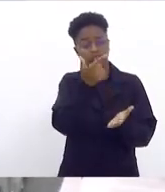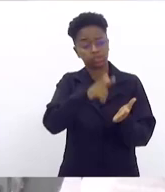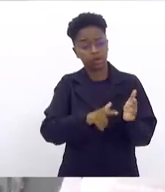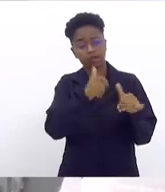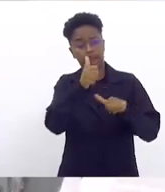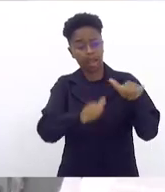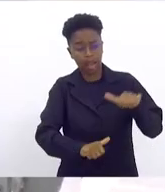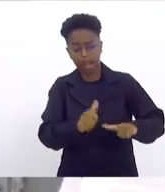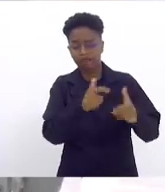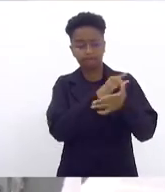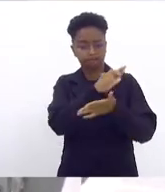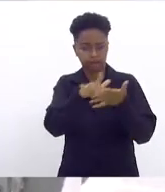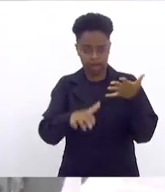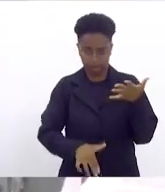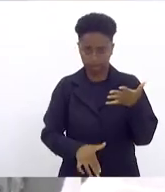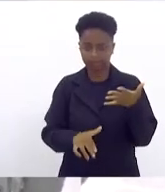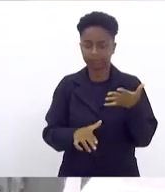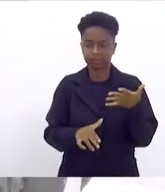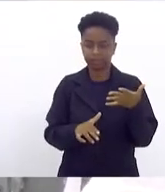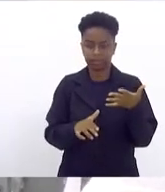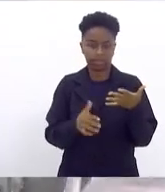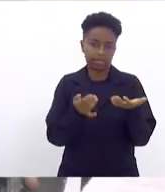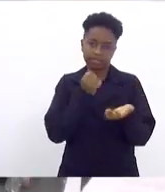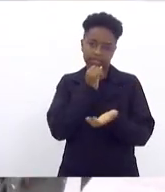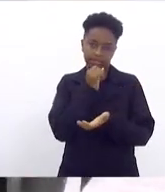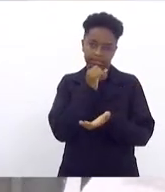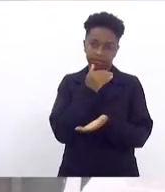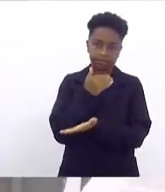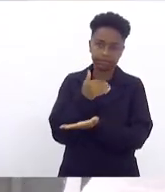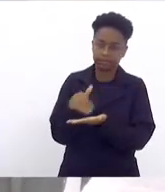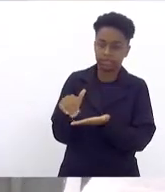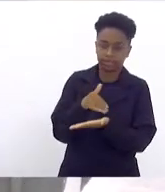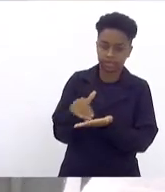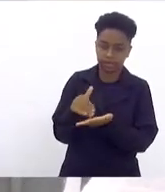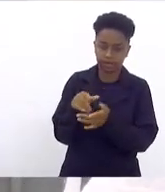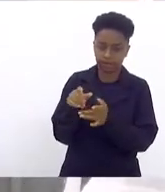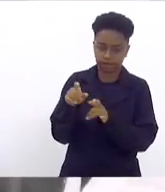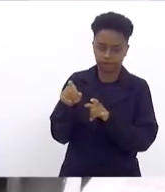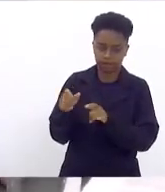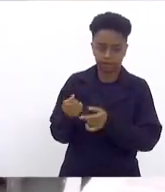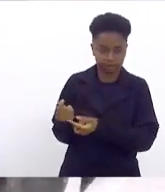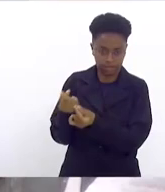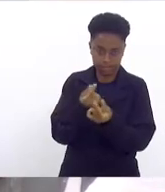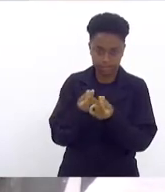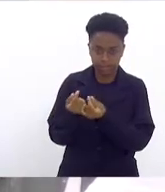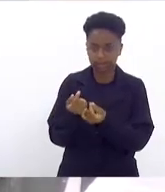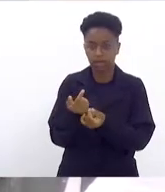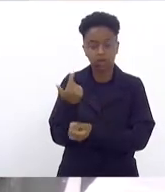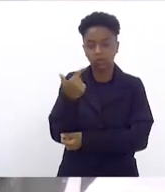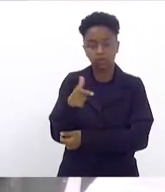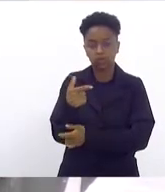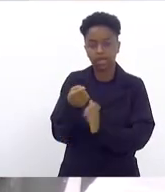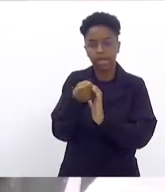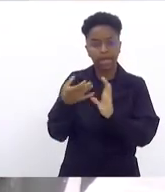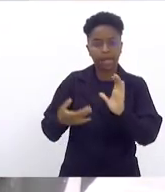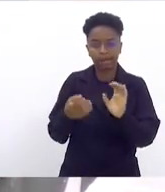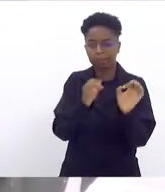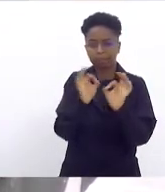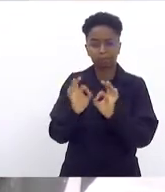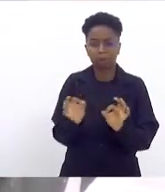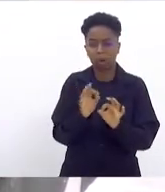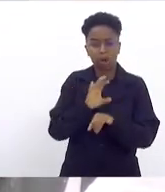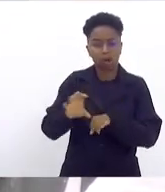já teve aqui, para secretaria, por exemplo, de fazenda, Não tem nenhum aspecto